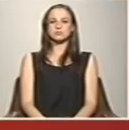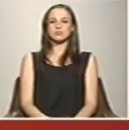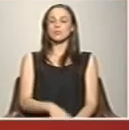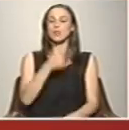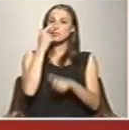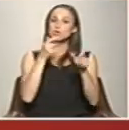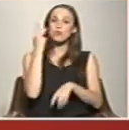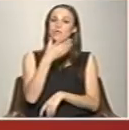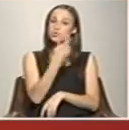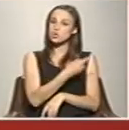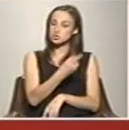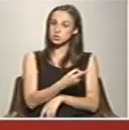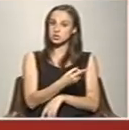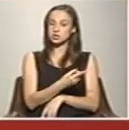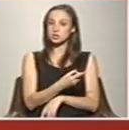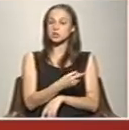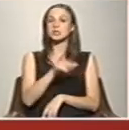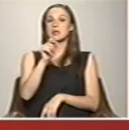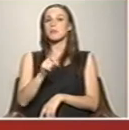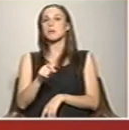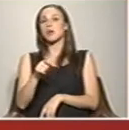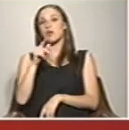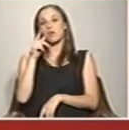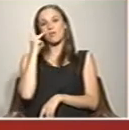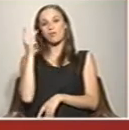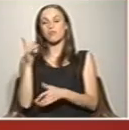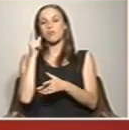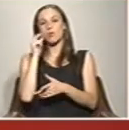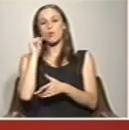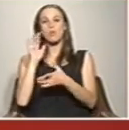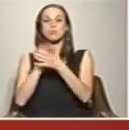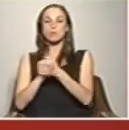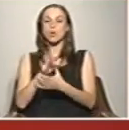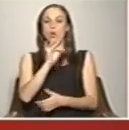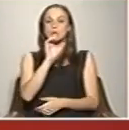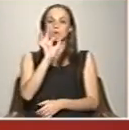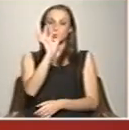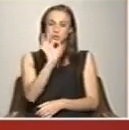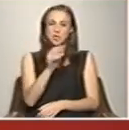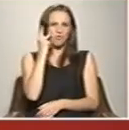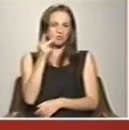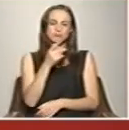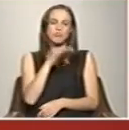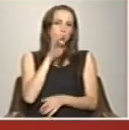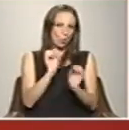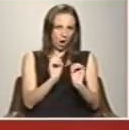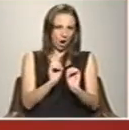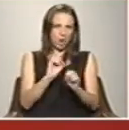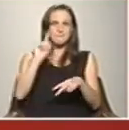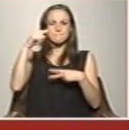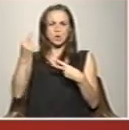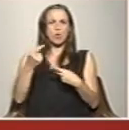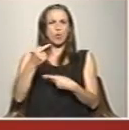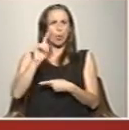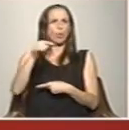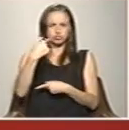os residentes com o cônjuge, têm alguns deles família. 4% vivem completamente sozinhos e não têm família, mas alguns deles têm